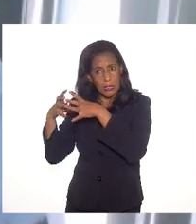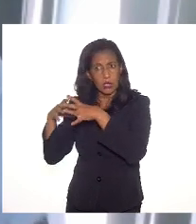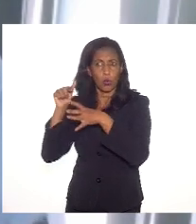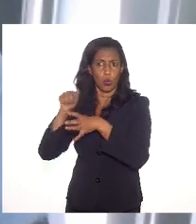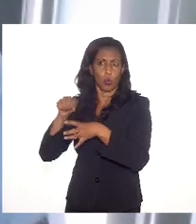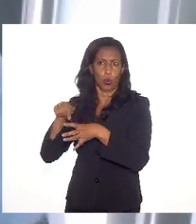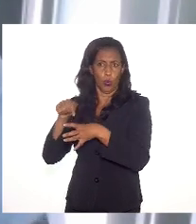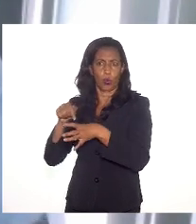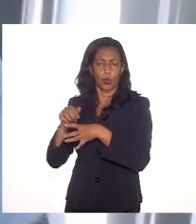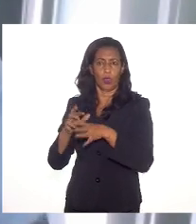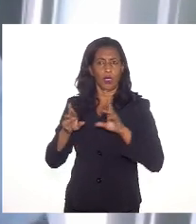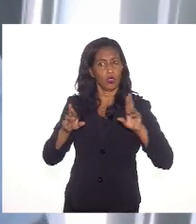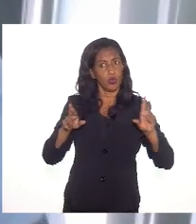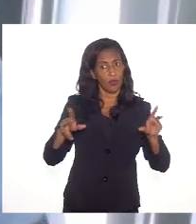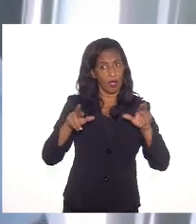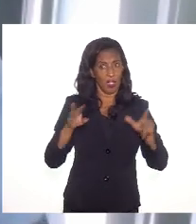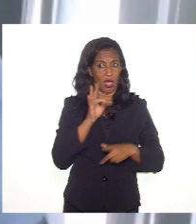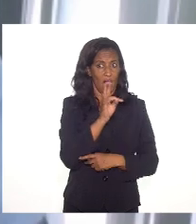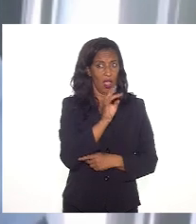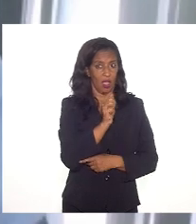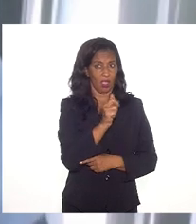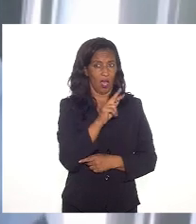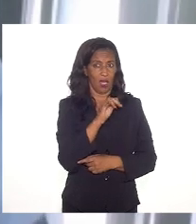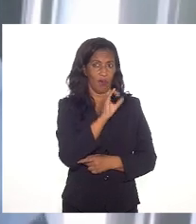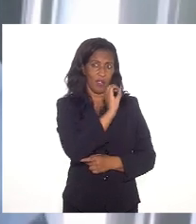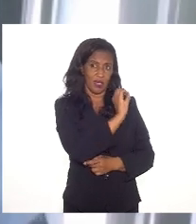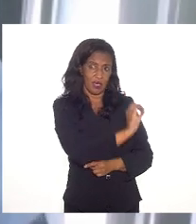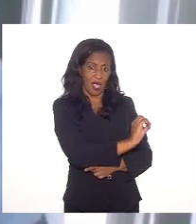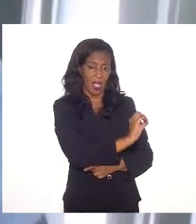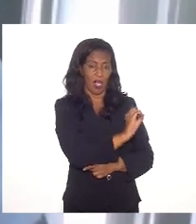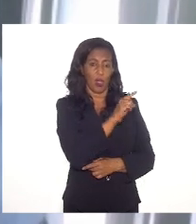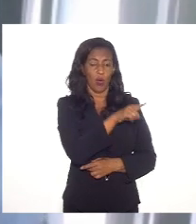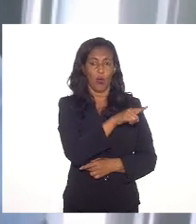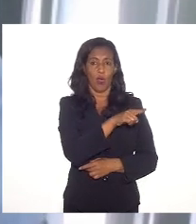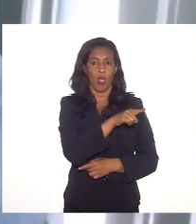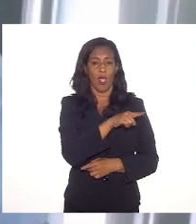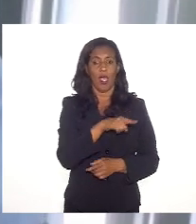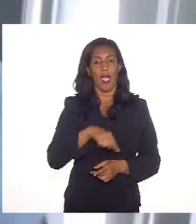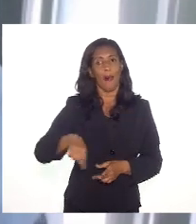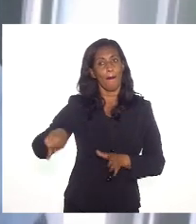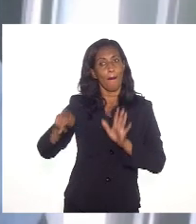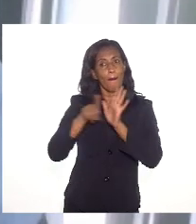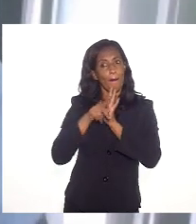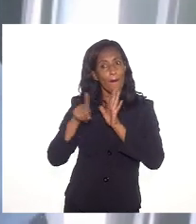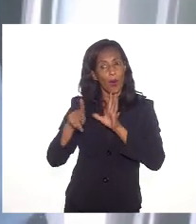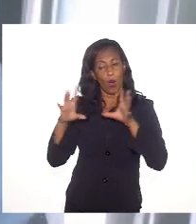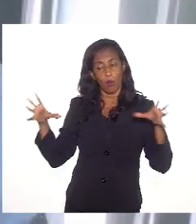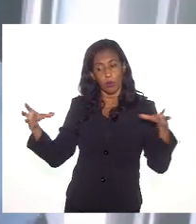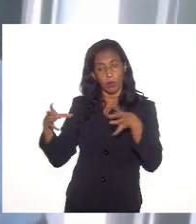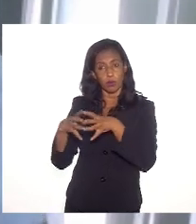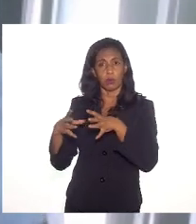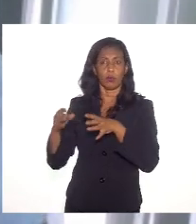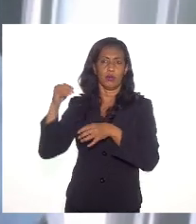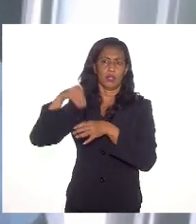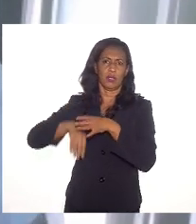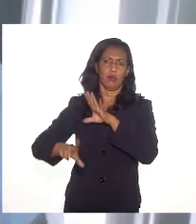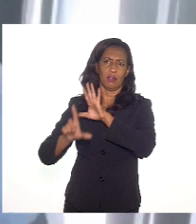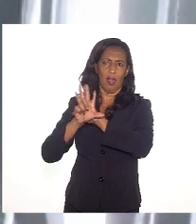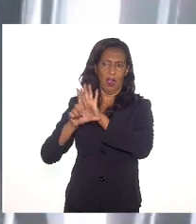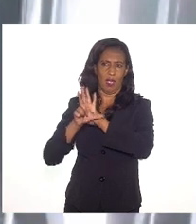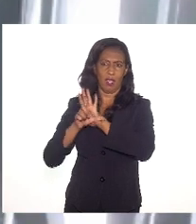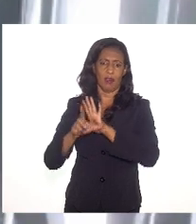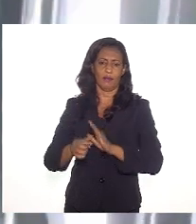Estado. Não é isso. A Tarifa Zero mencionada no projeto se refere aos programas de gratuidade que já estão disciplinados por lei, apenas para